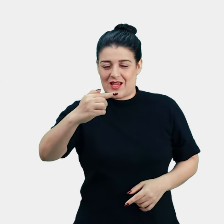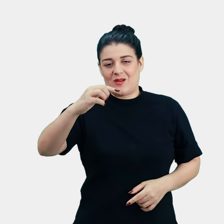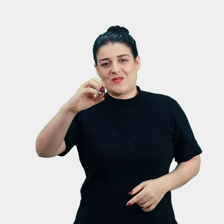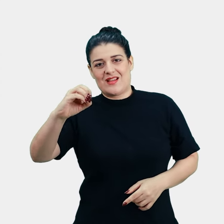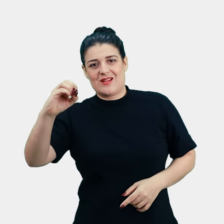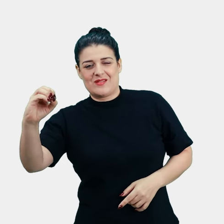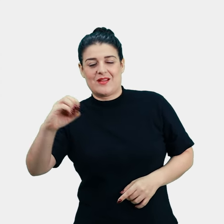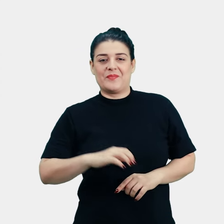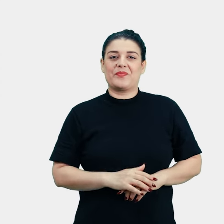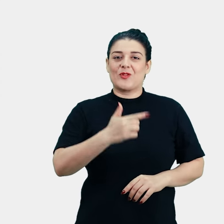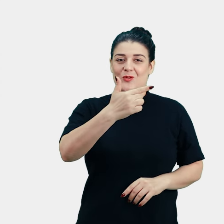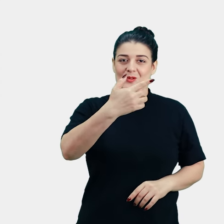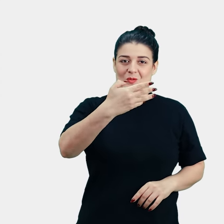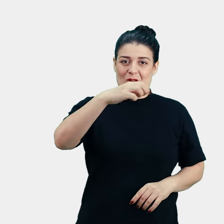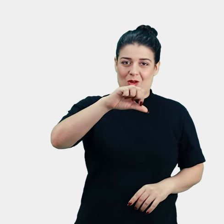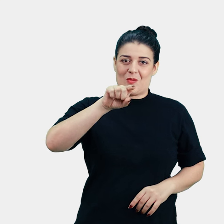249.0700,